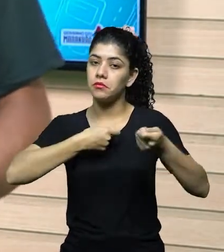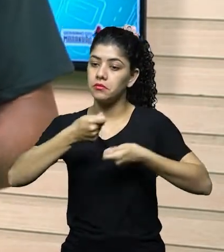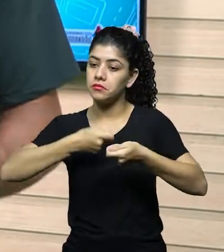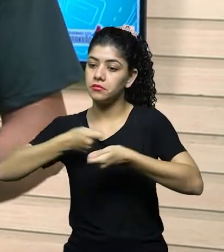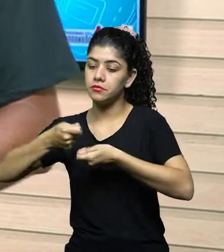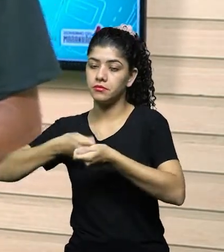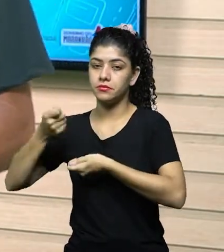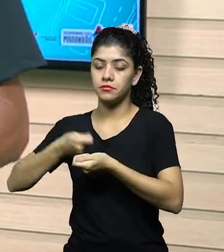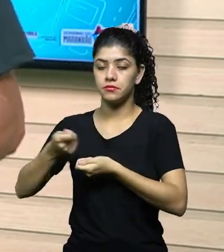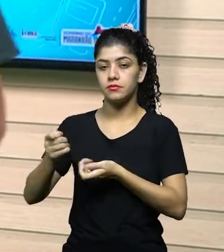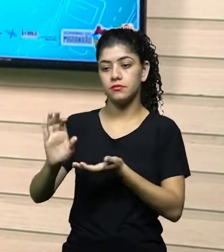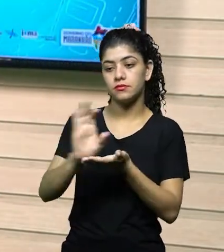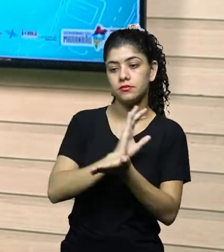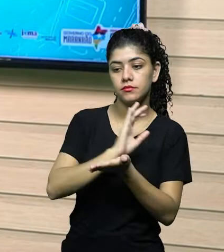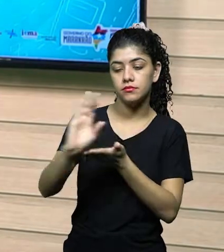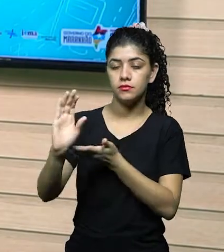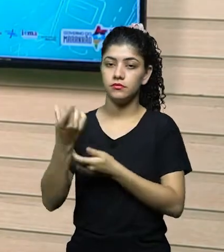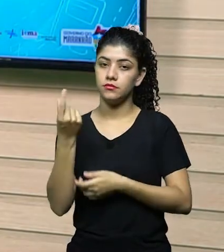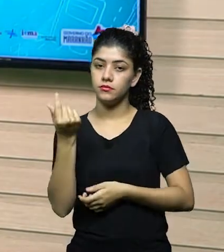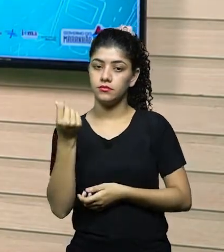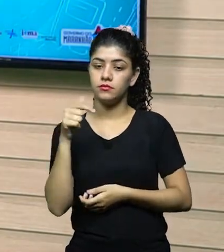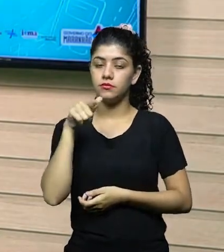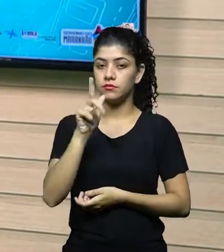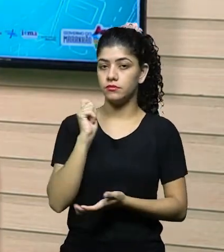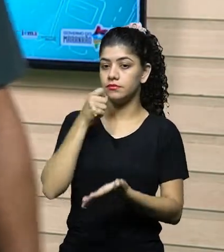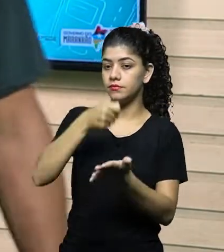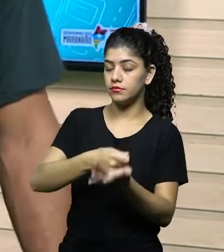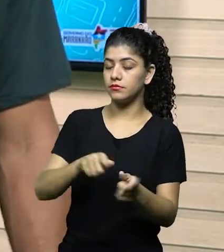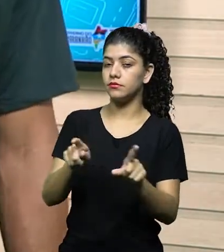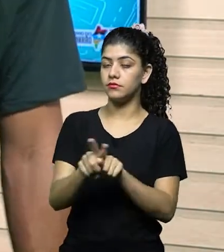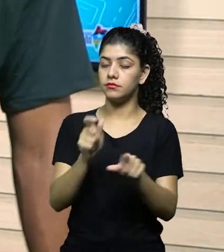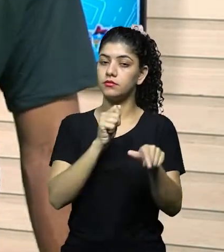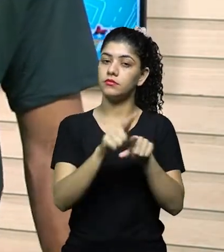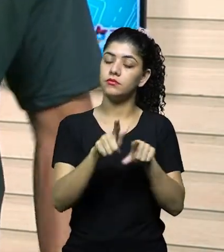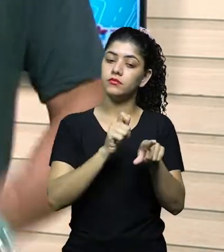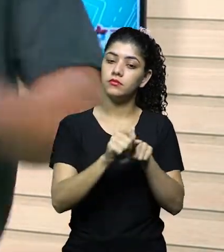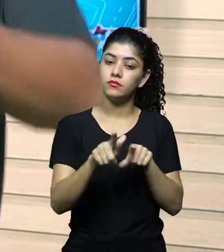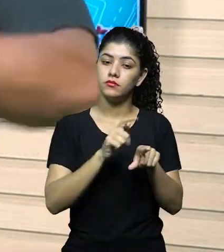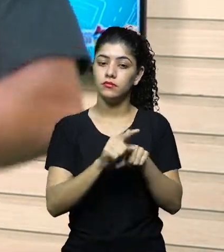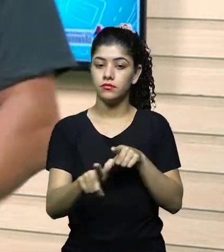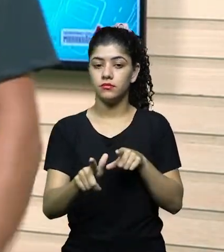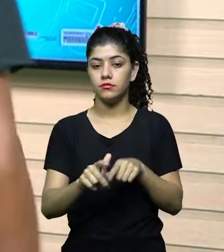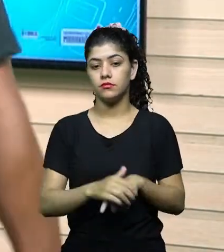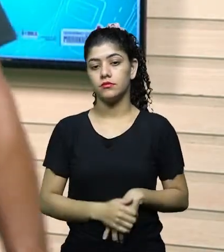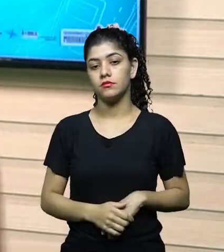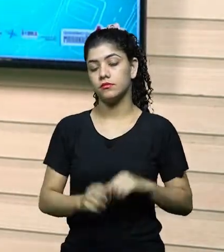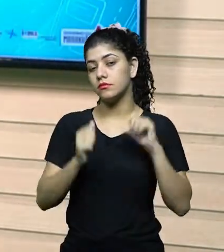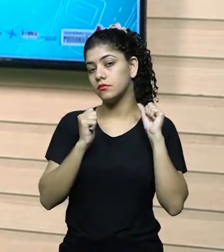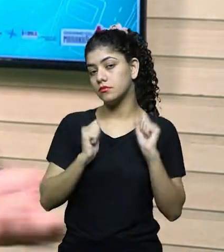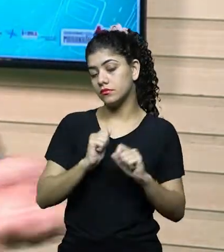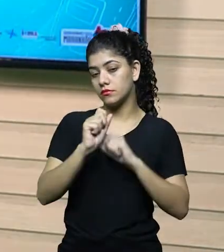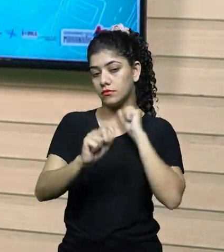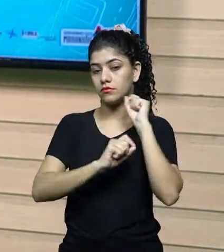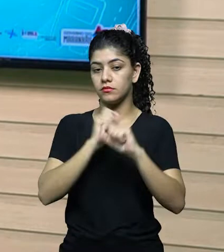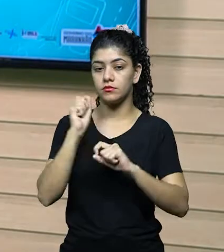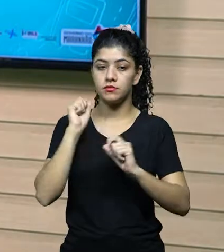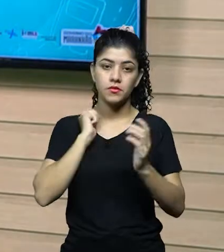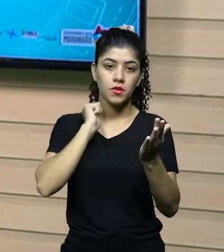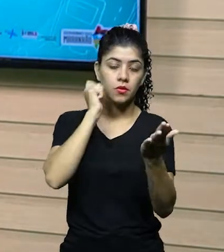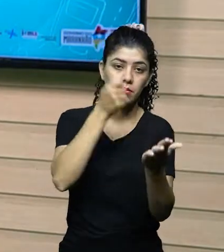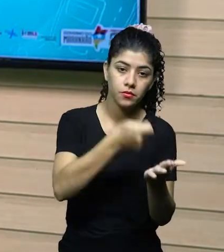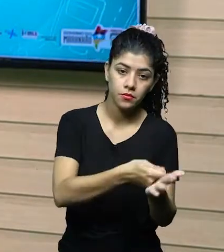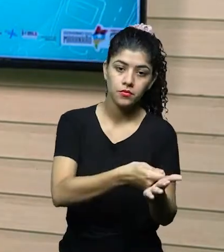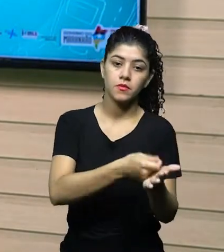dinheiro que a máquina de cartão opera, e você ainda paga o aluguel. Quando, na verdade, você poderia única e simplesmente comprar